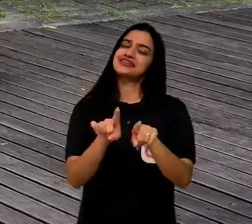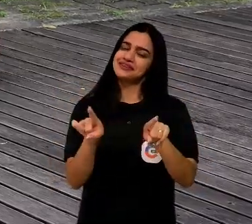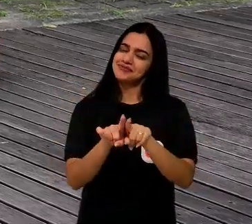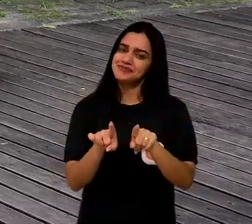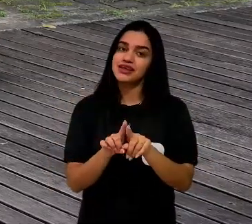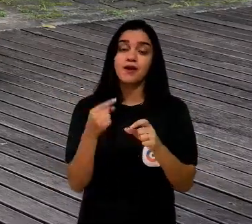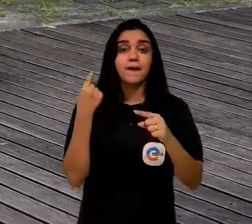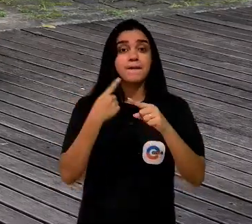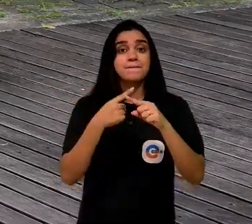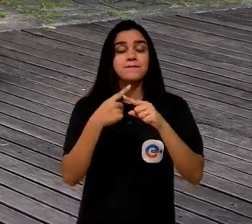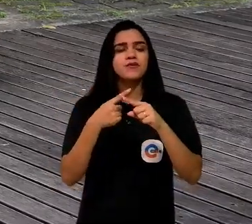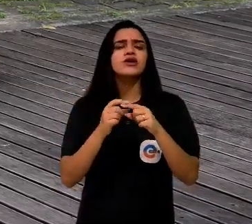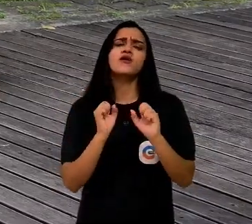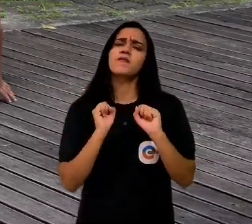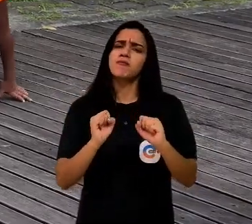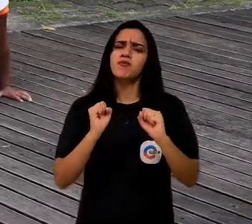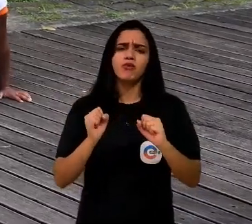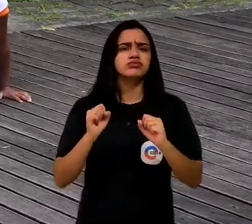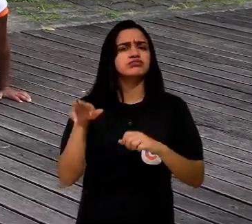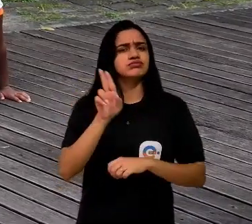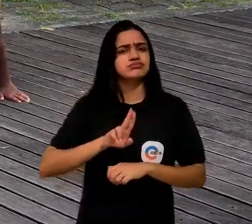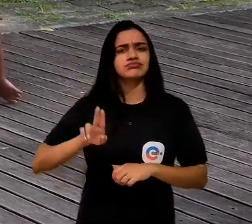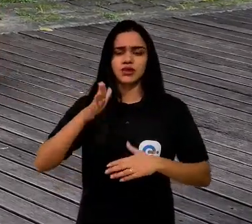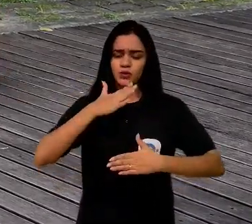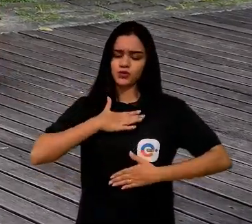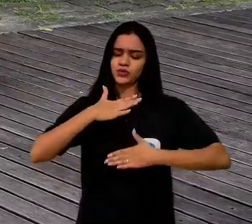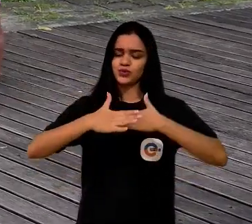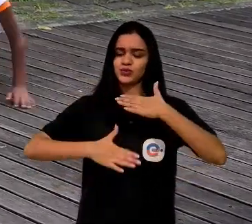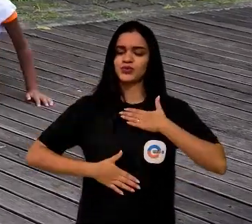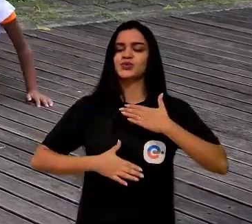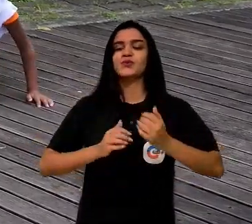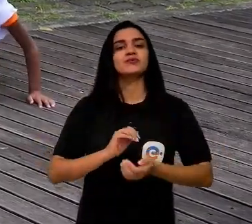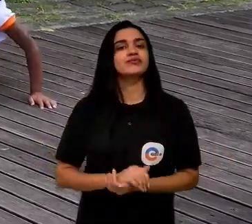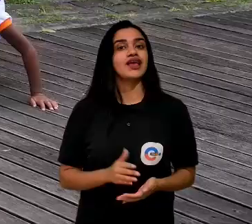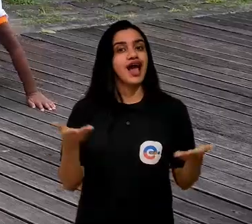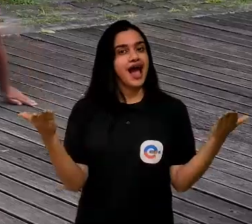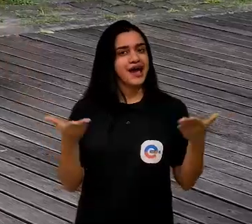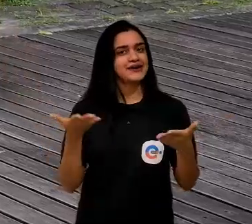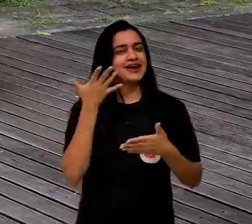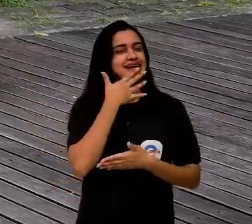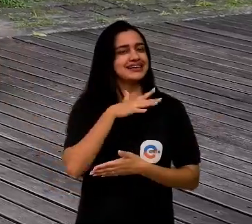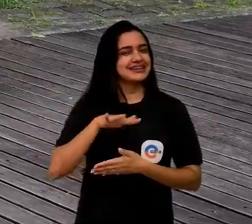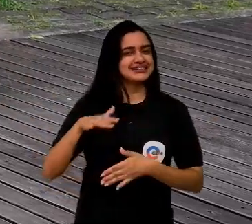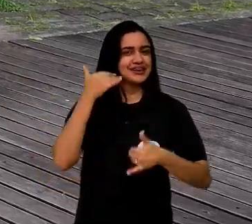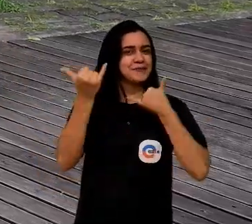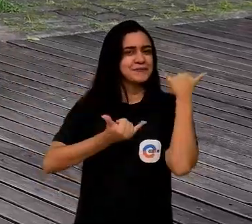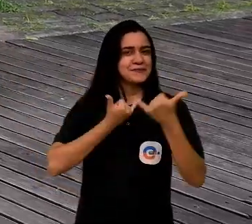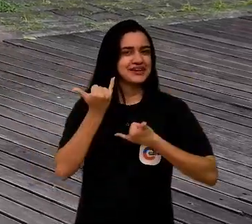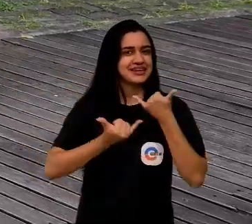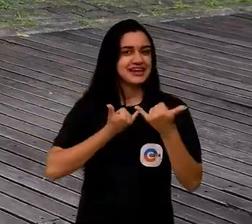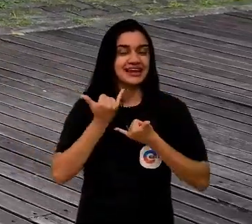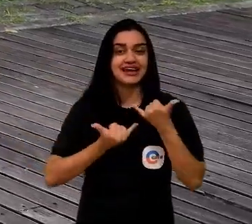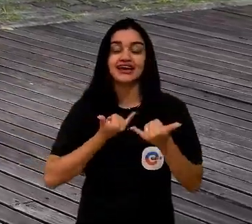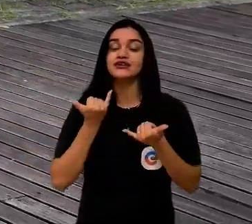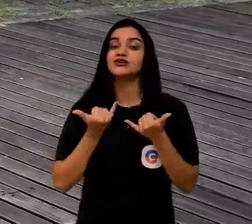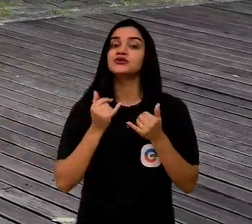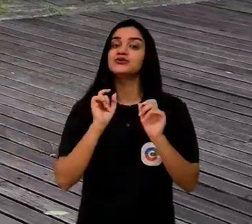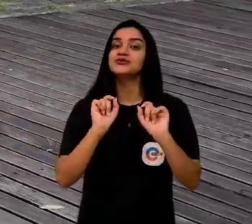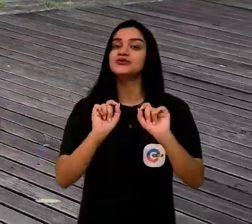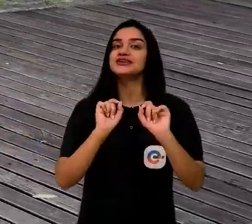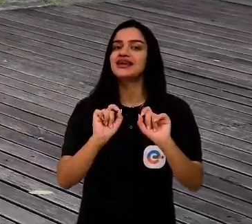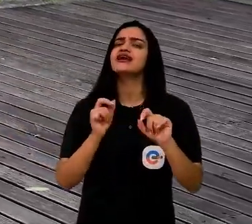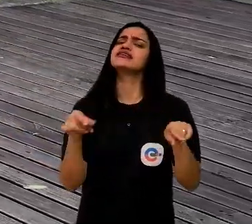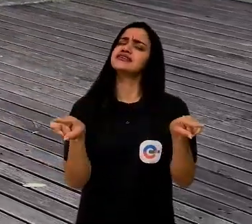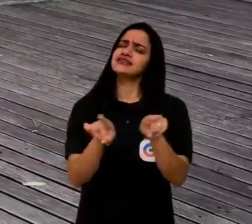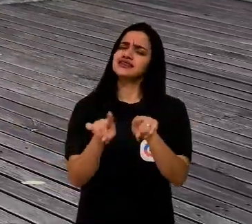o bambolê a gente pode passar pelo corpo todo. Agora, crianças, a gente vai brincar de uma brincadeira que também